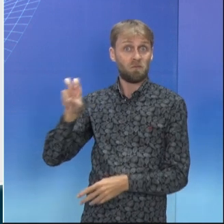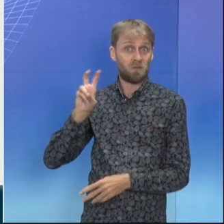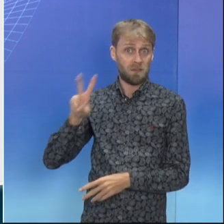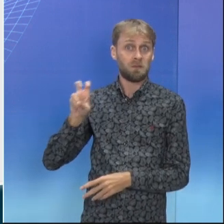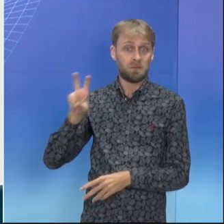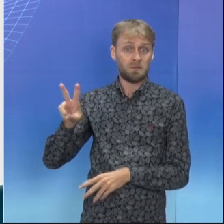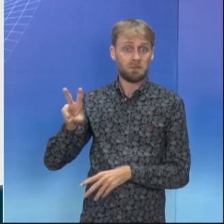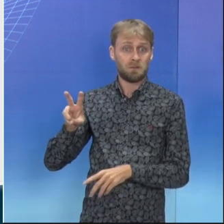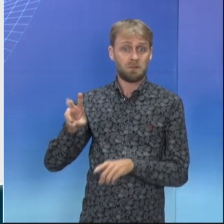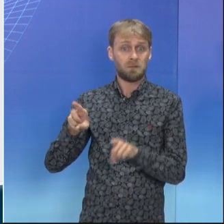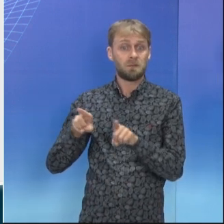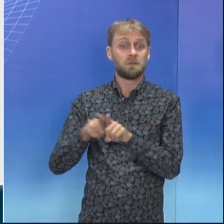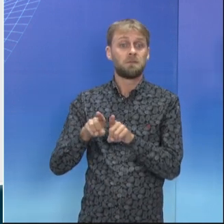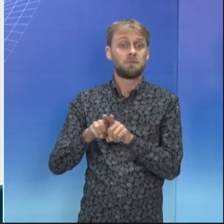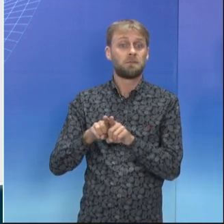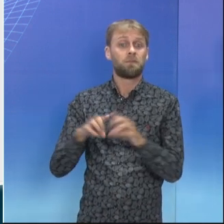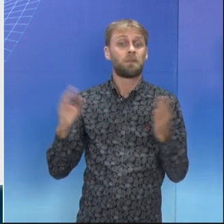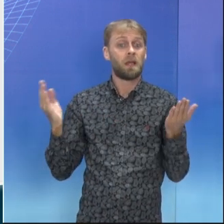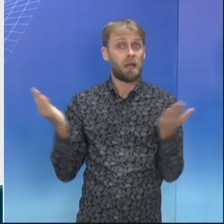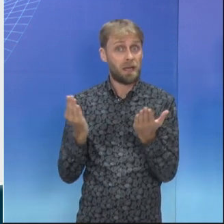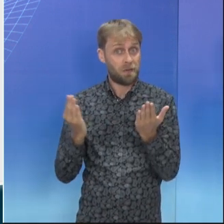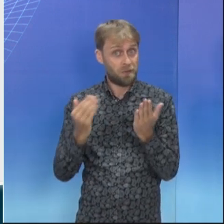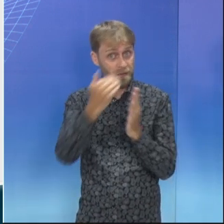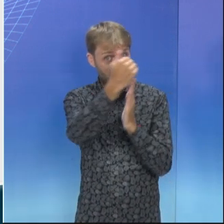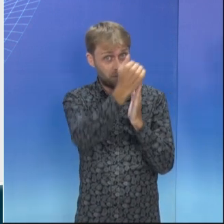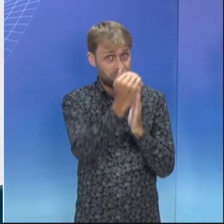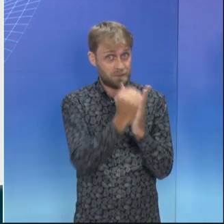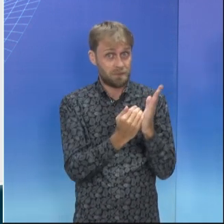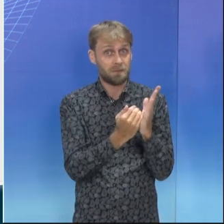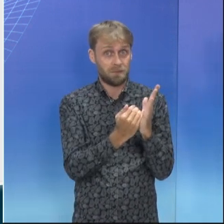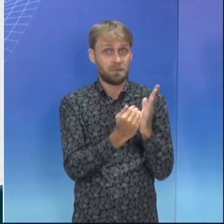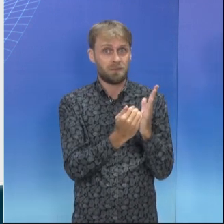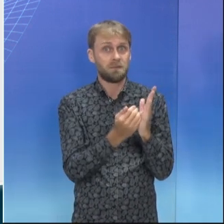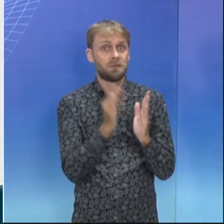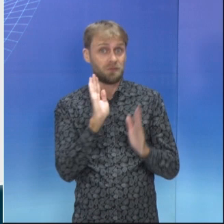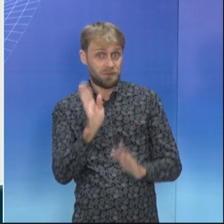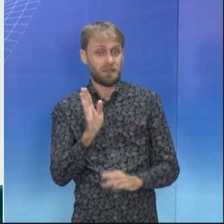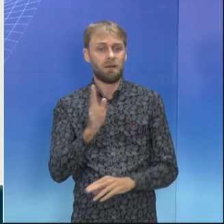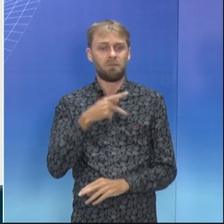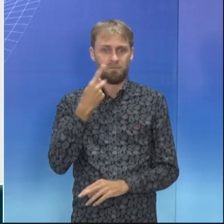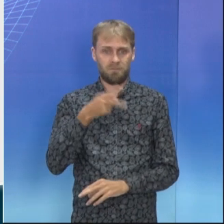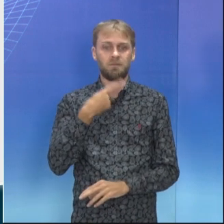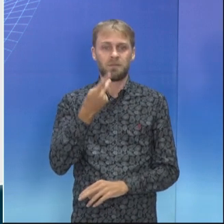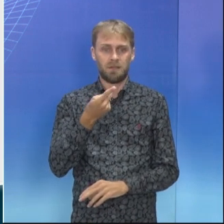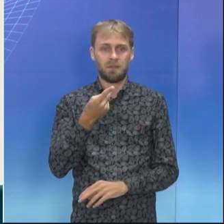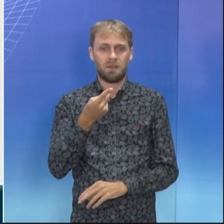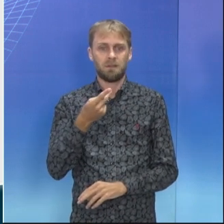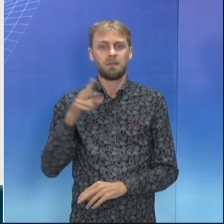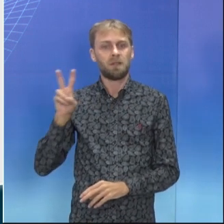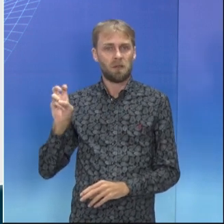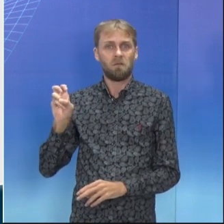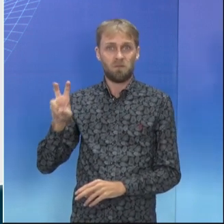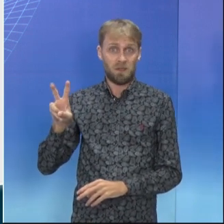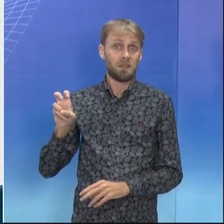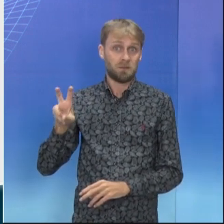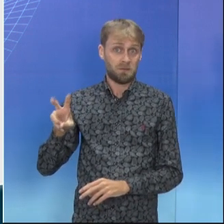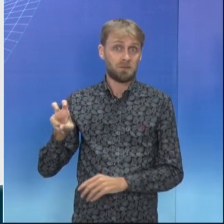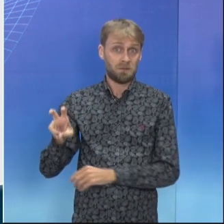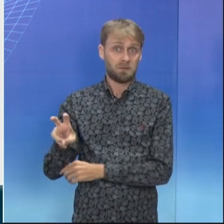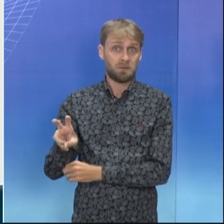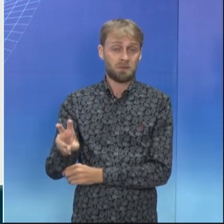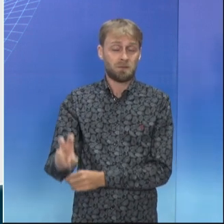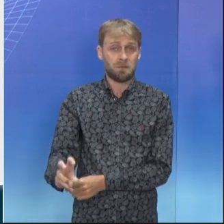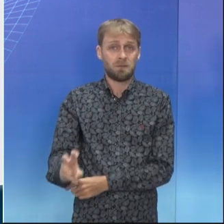esse vírus é agora, viu como é que ela direcionou? Já fala que é um